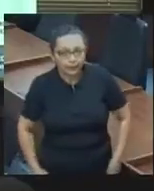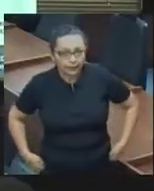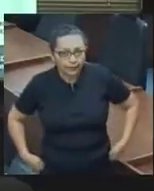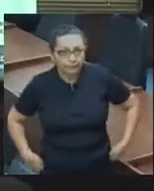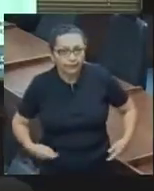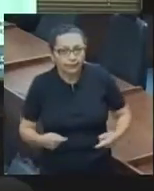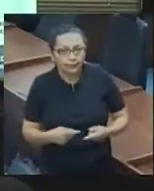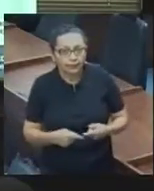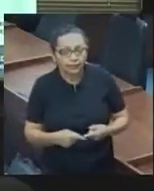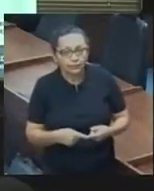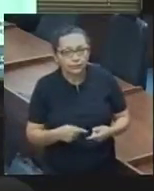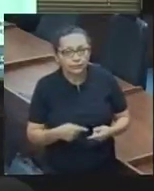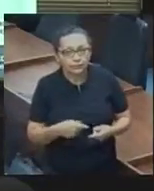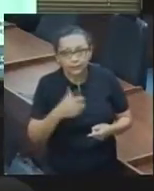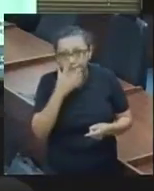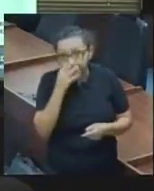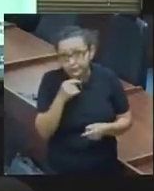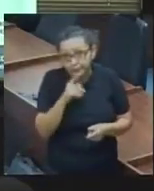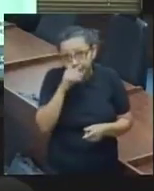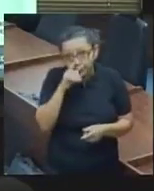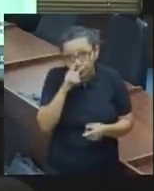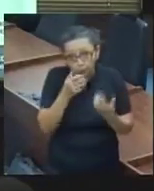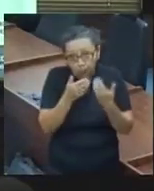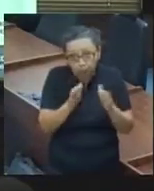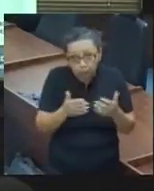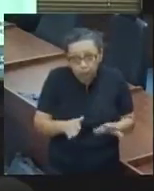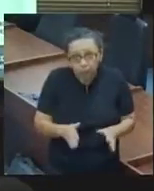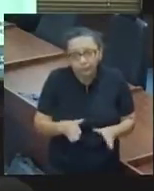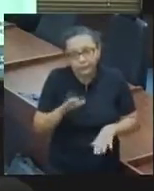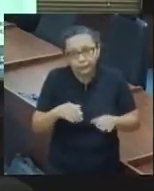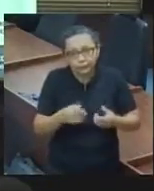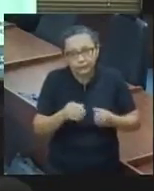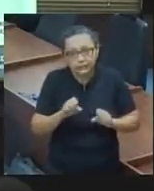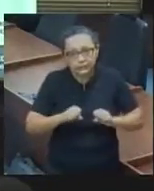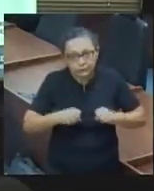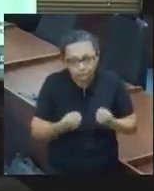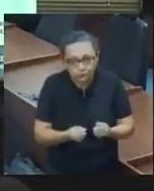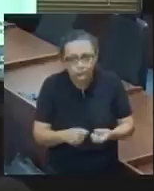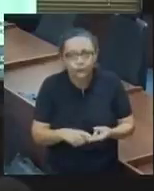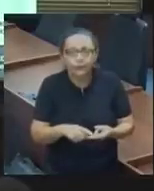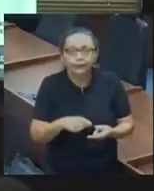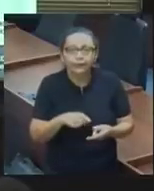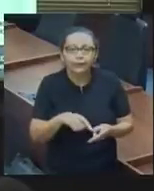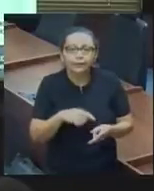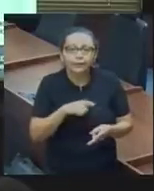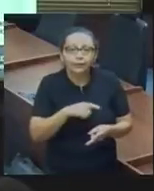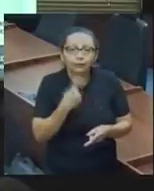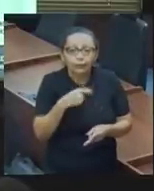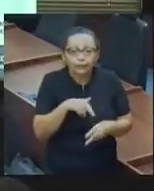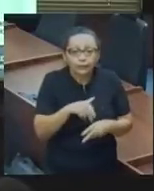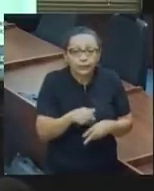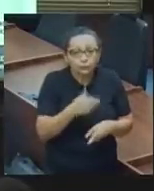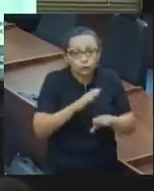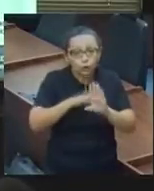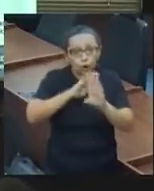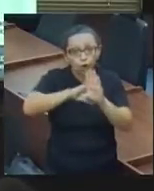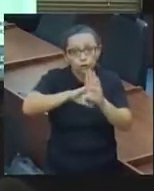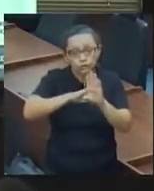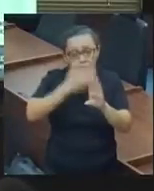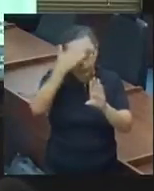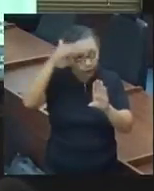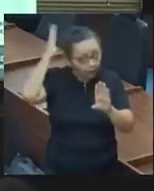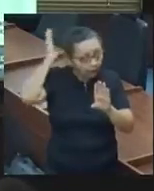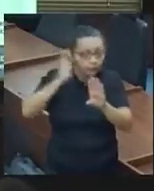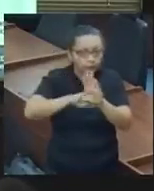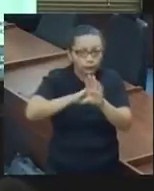de repente até rasga se depender do movimento e ele tem andando de costas subindo a escada